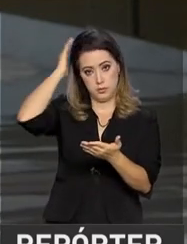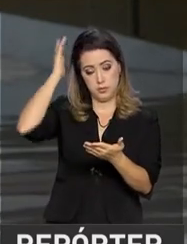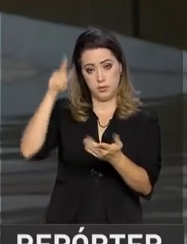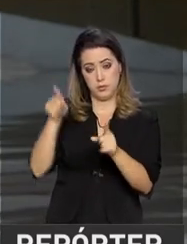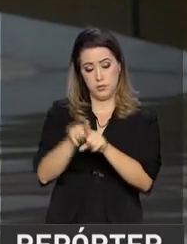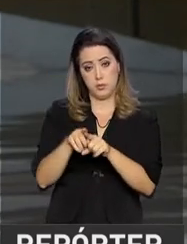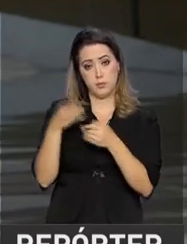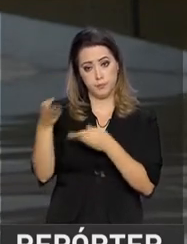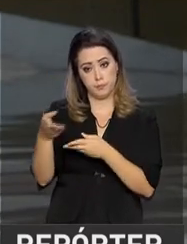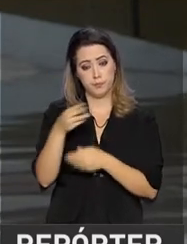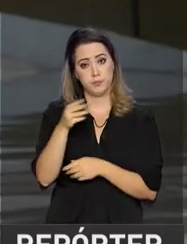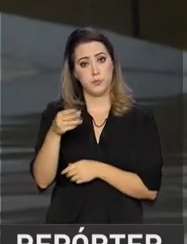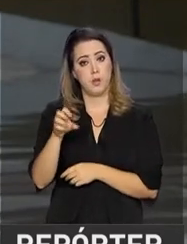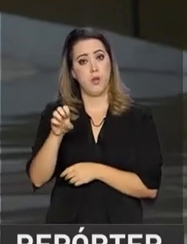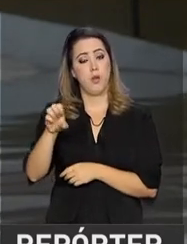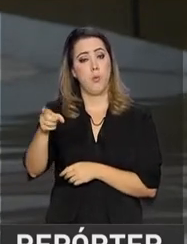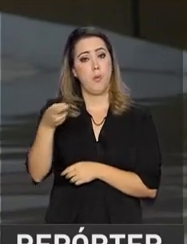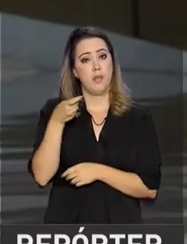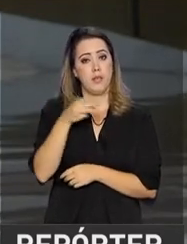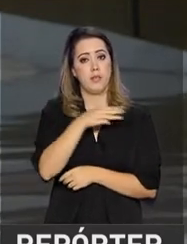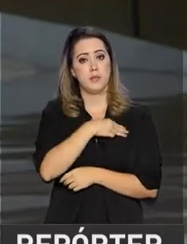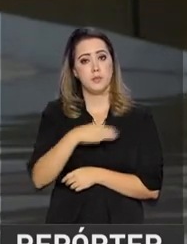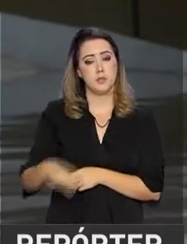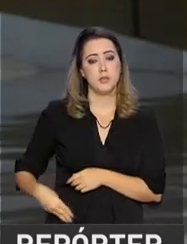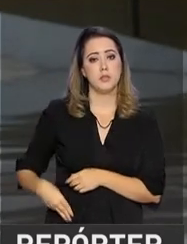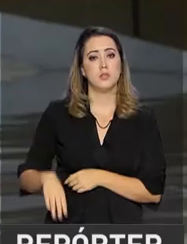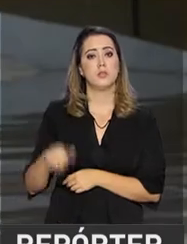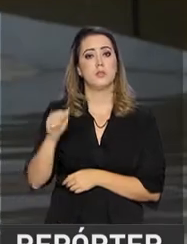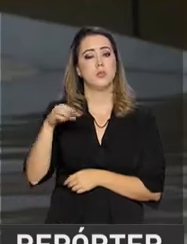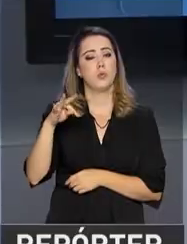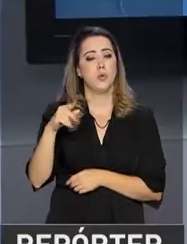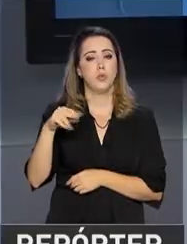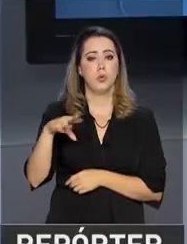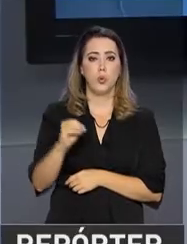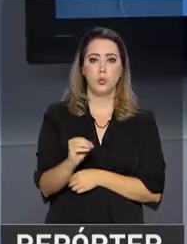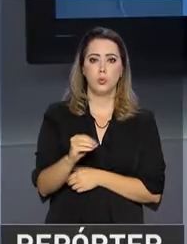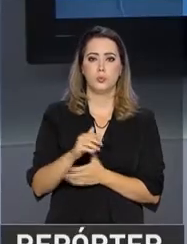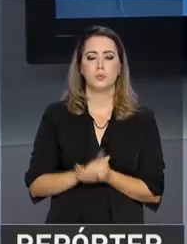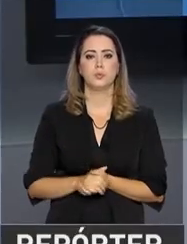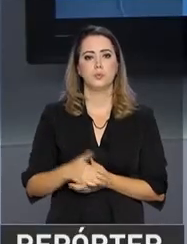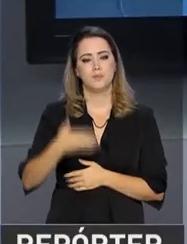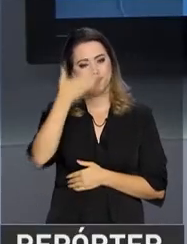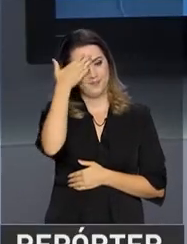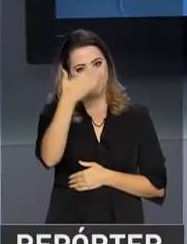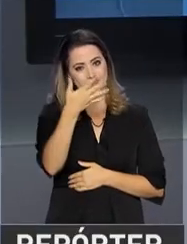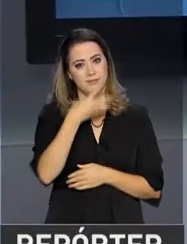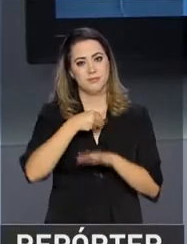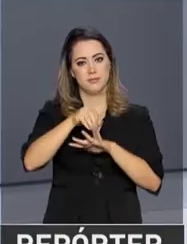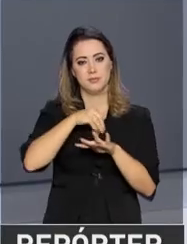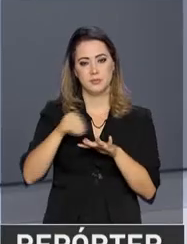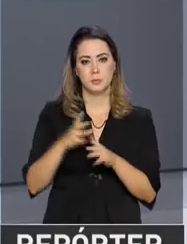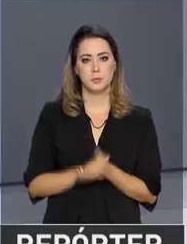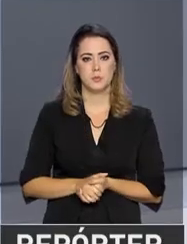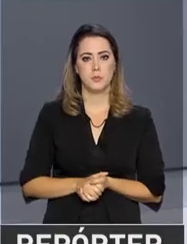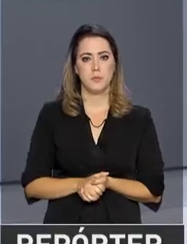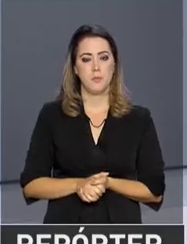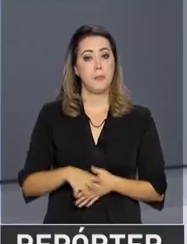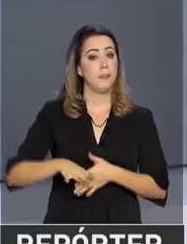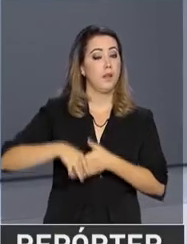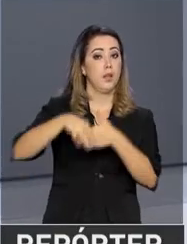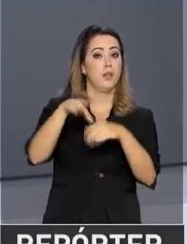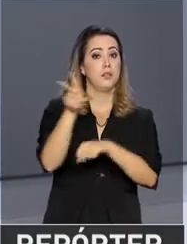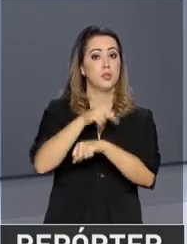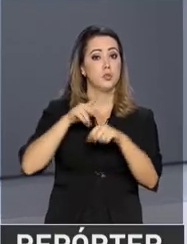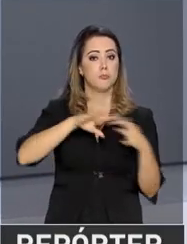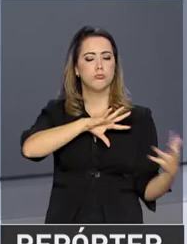Temer ao então ex-ministro Antônio Imbassaí. Volto com você, Carol. Obrigada pelas informações, Pablo. Líderes de